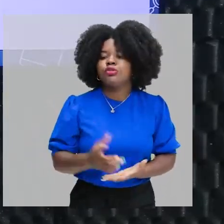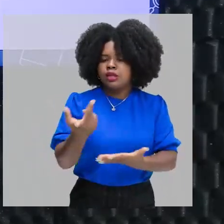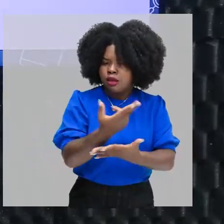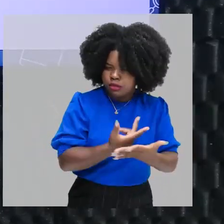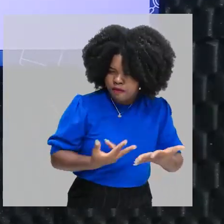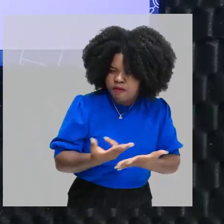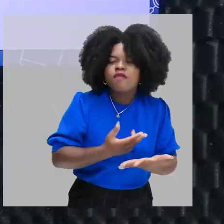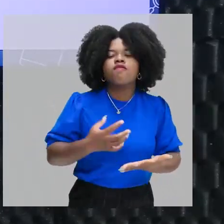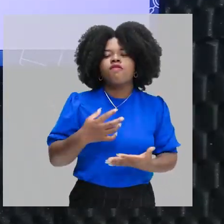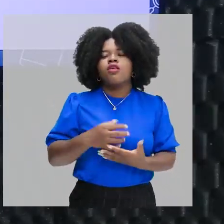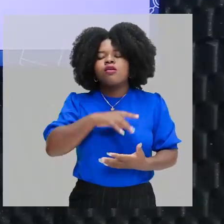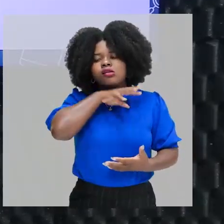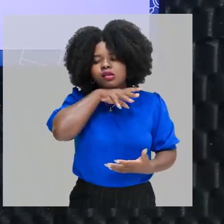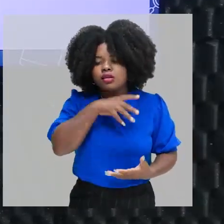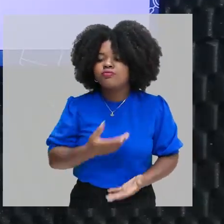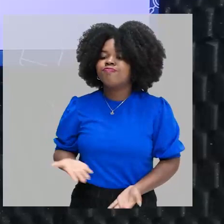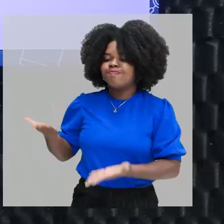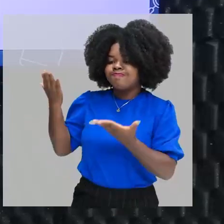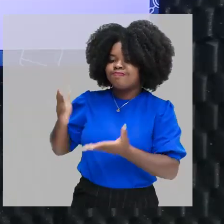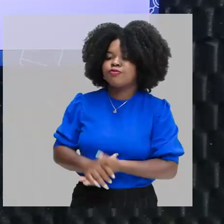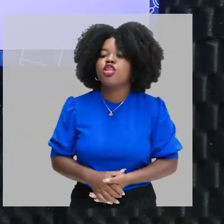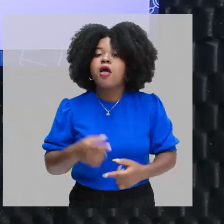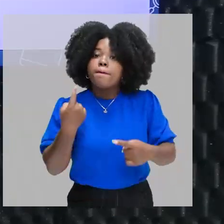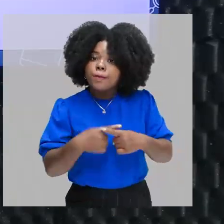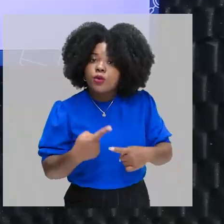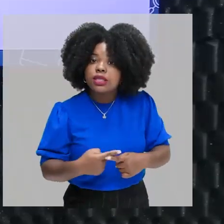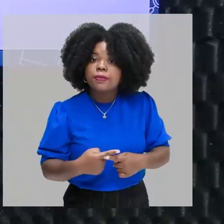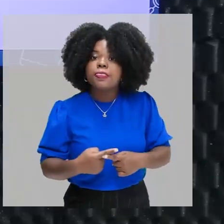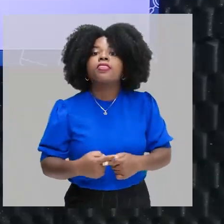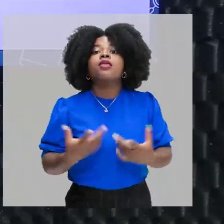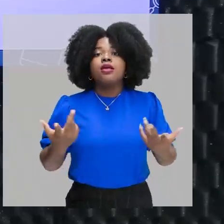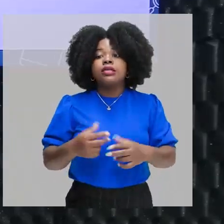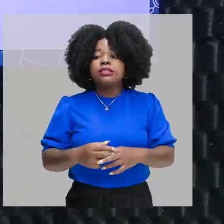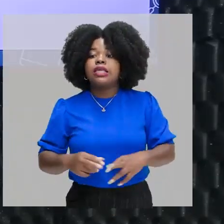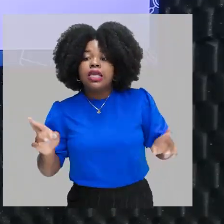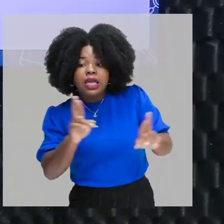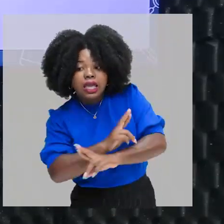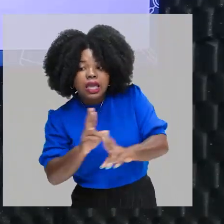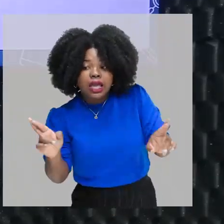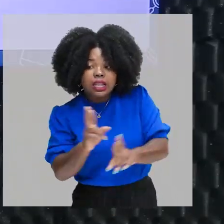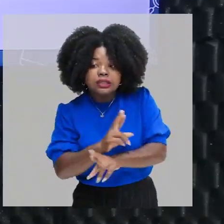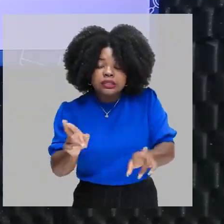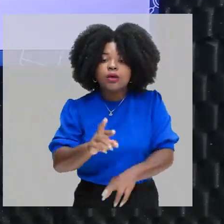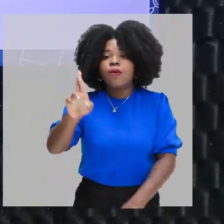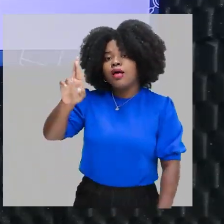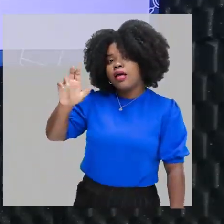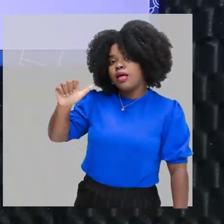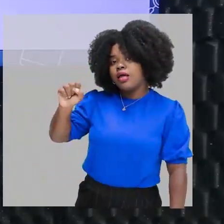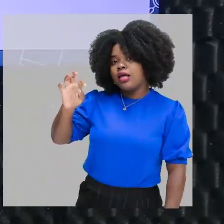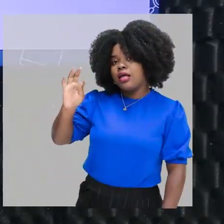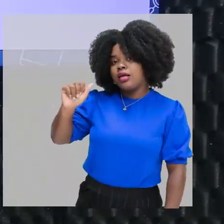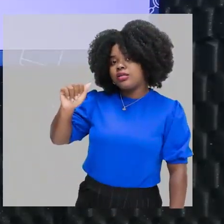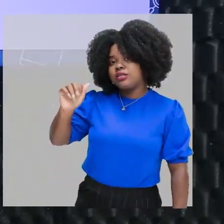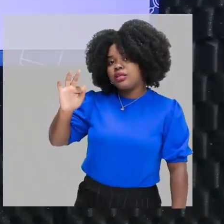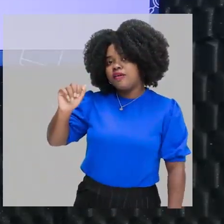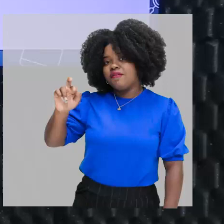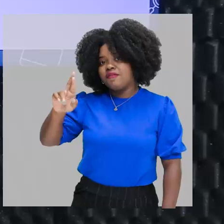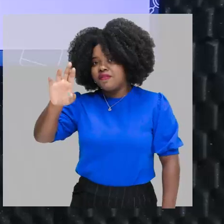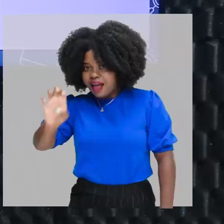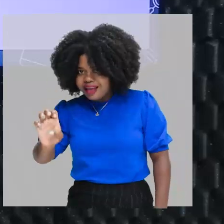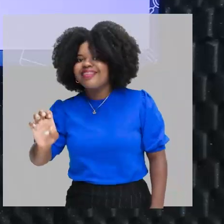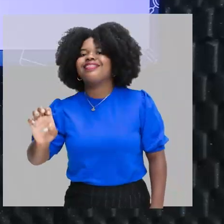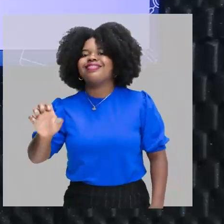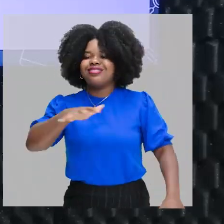é o símbolo do movimento Rastafari, tá? Nós falamos também sobre o movimento Rastafari, que tem uma linha